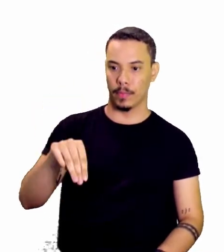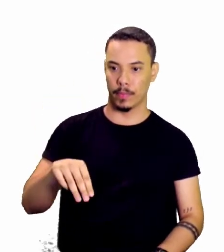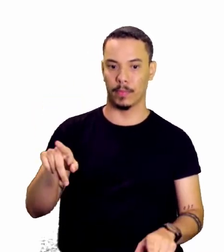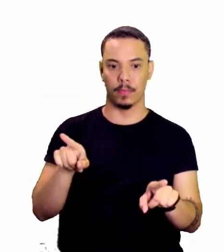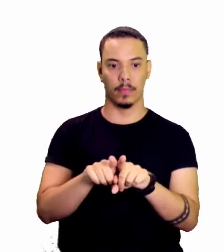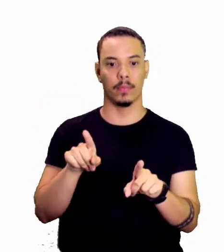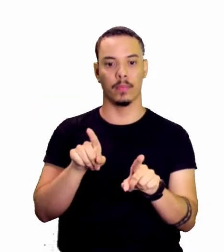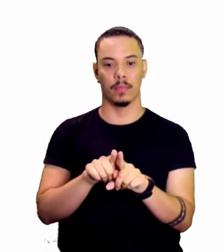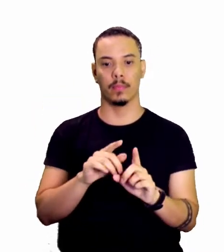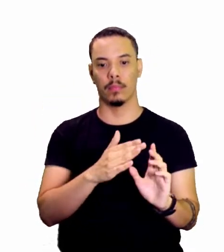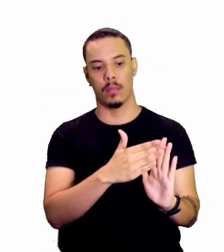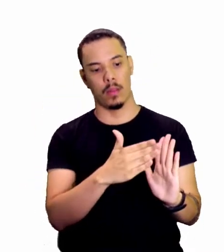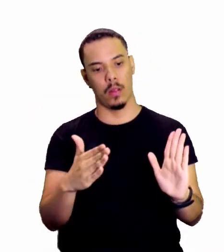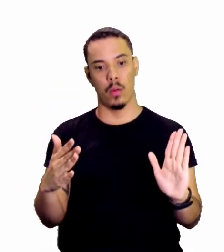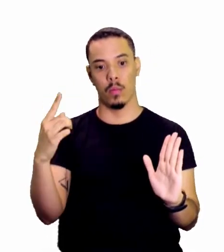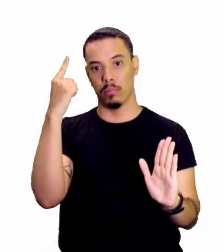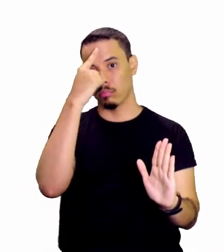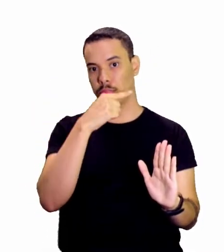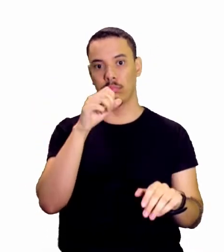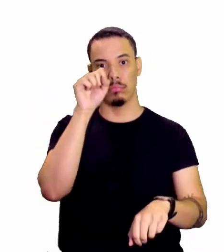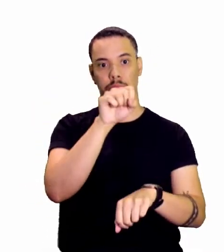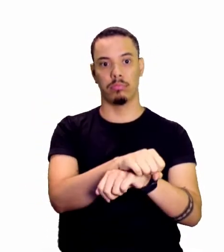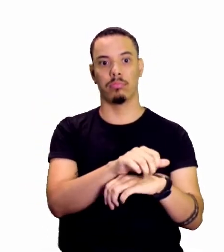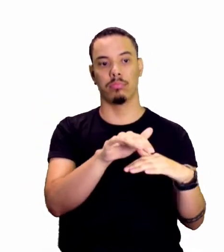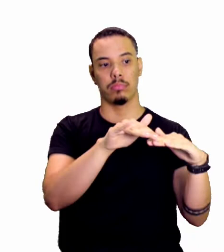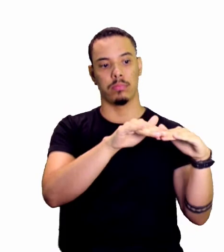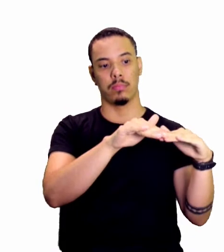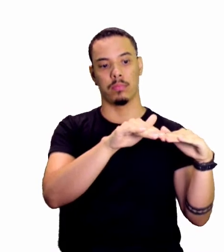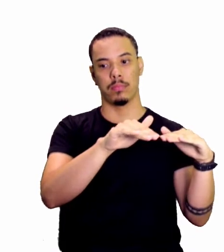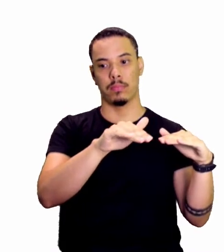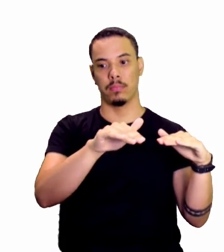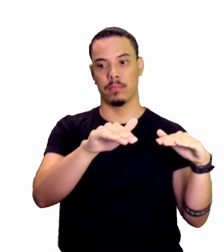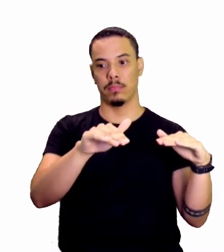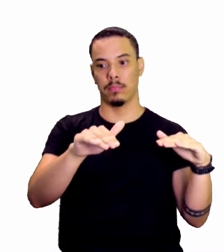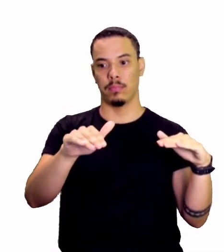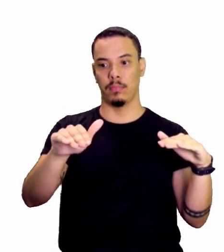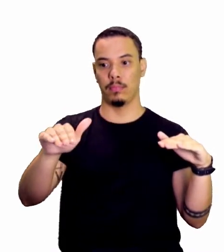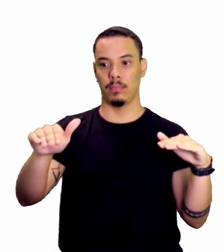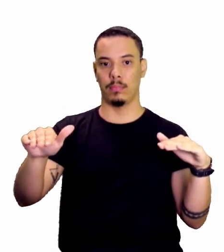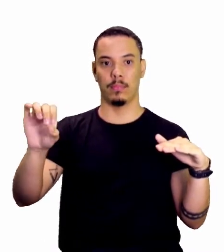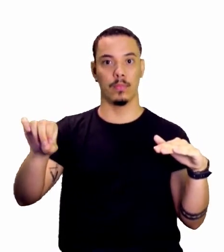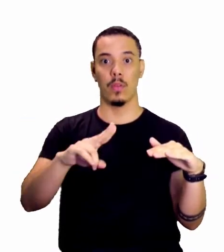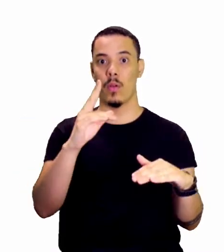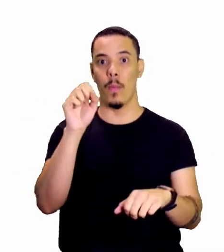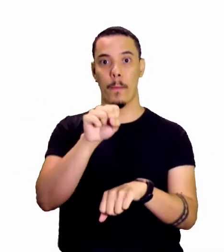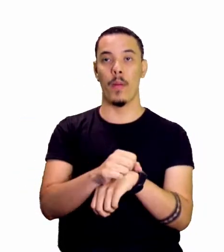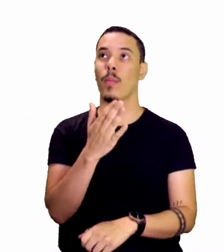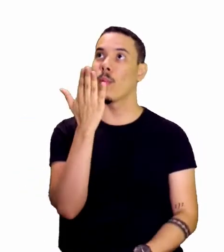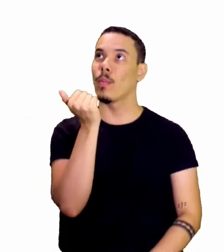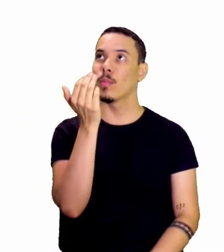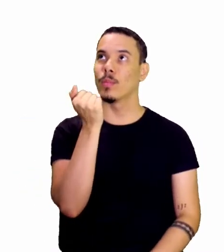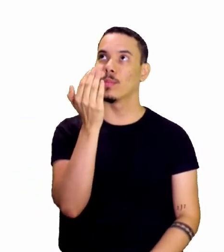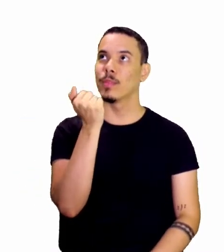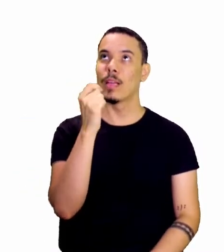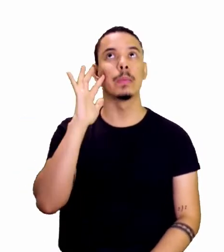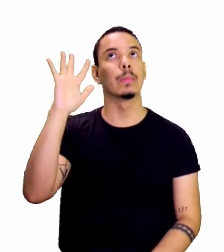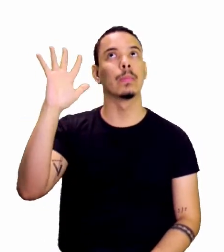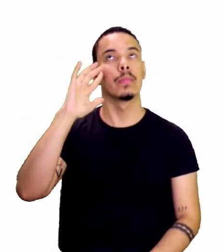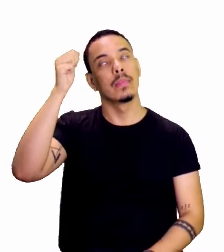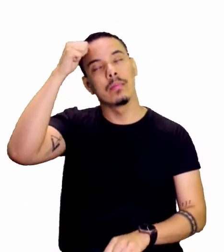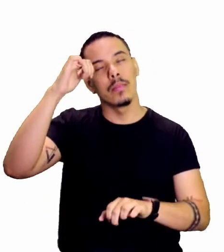E durante uma hora o carro permaneceu parado eu vou lá né que parou para almoço só só pensa em comida né